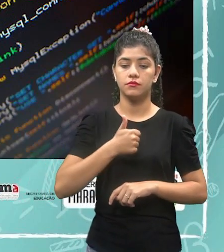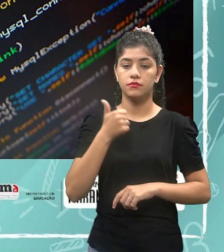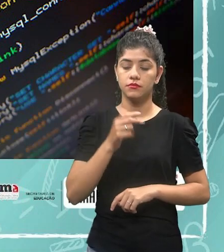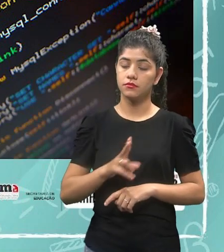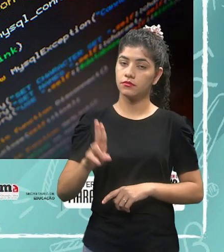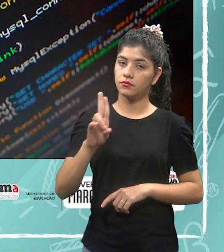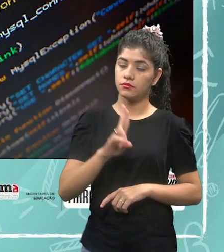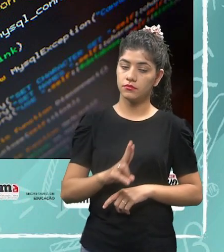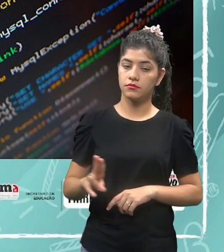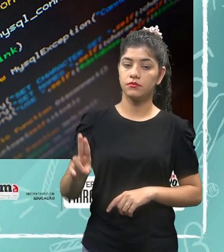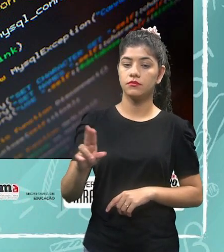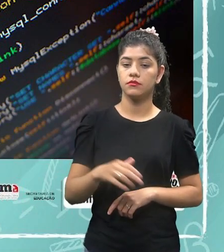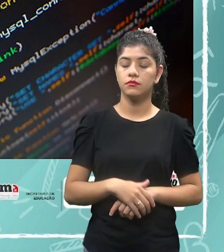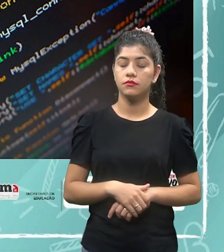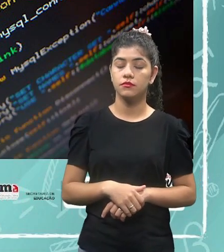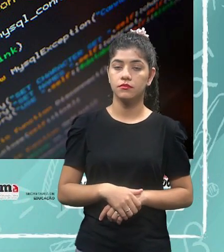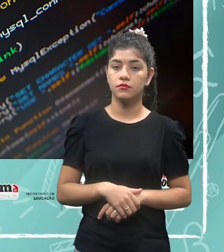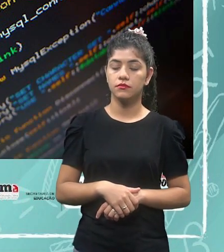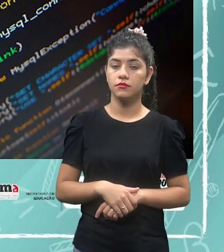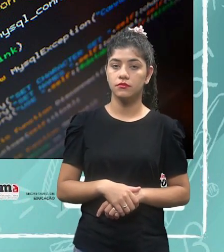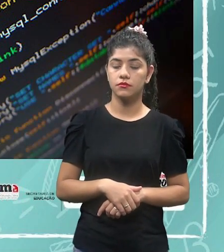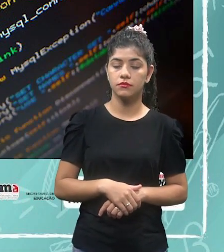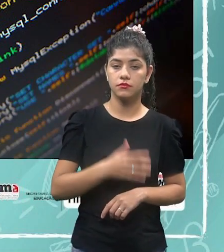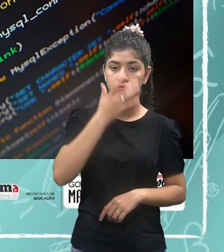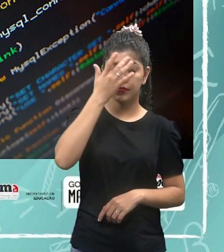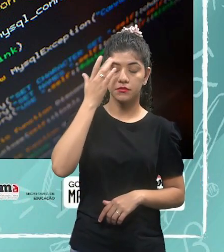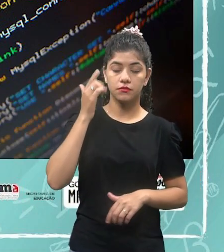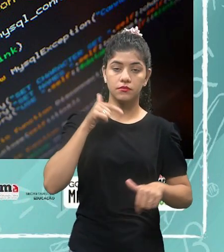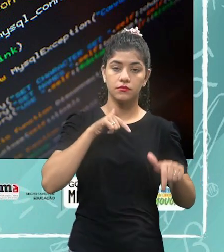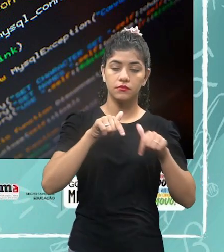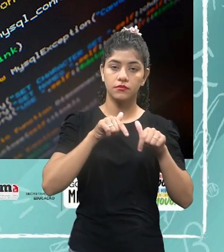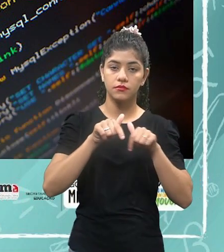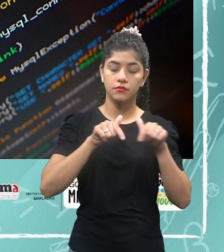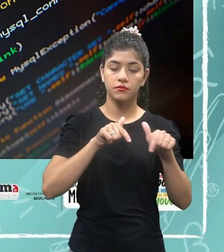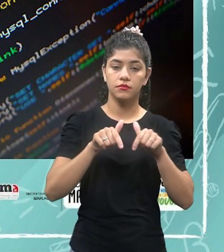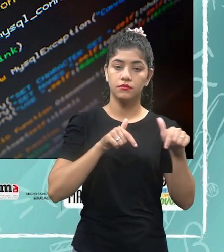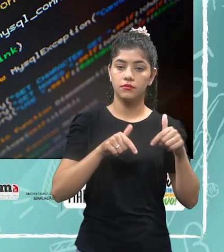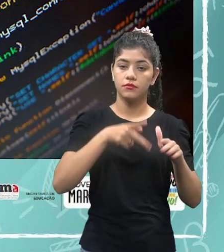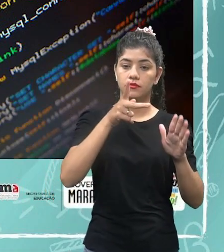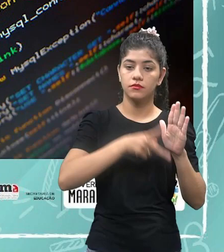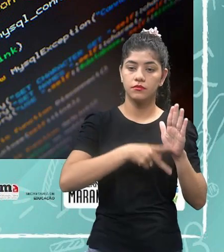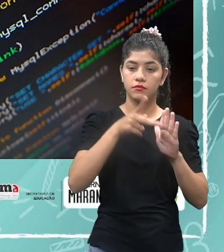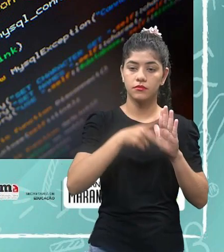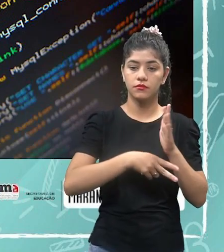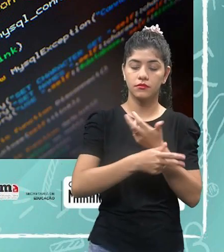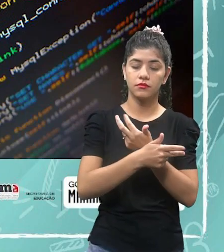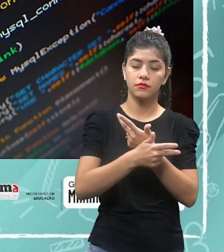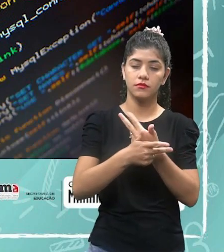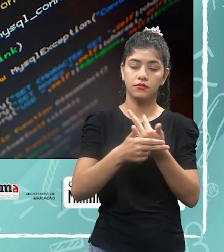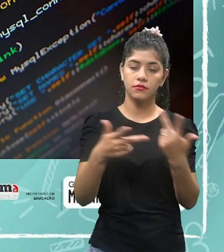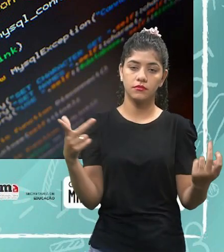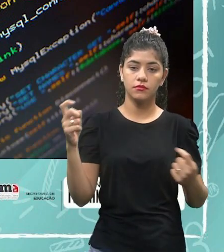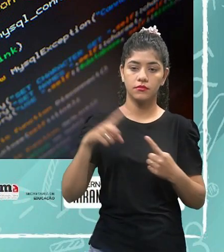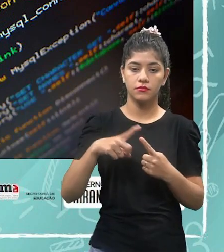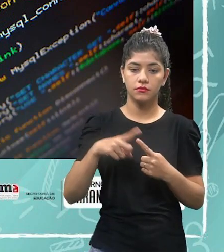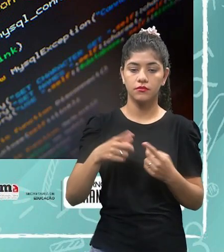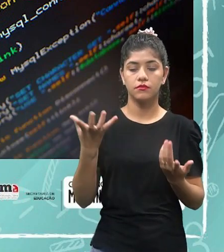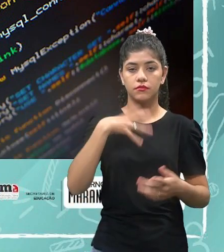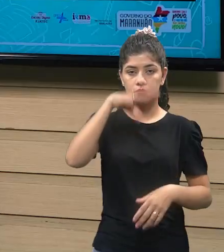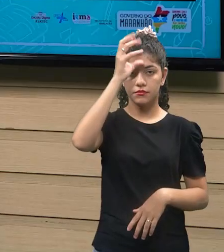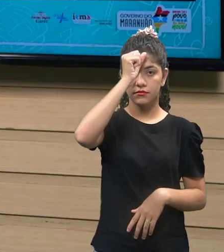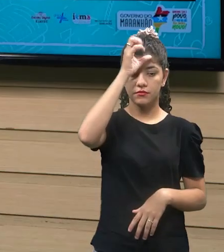de programação que os profissionais que trabalham com o projeto dos mais variados tipos acabam